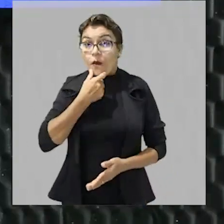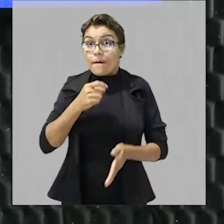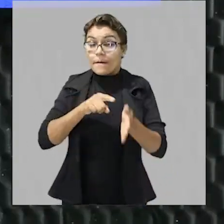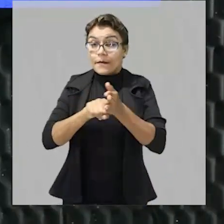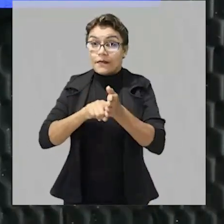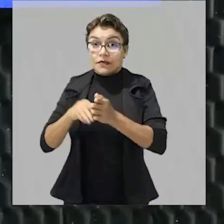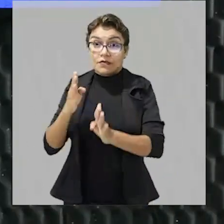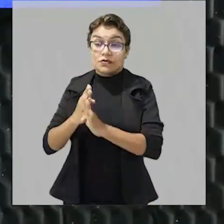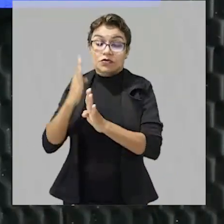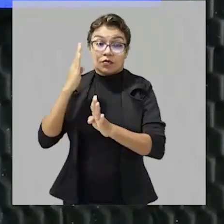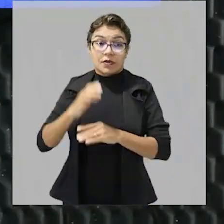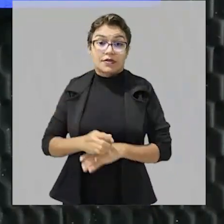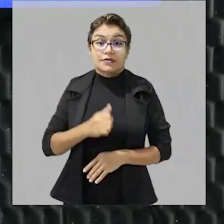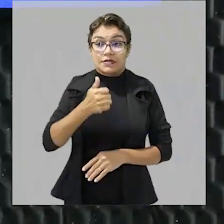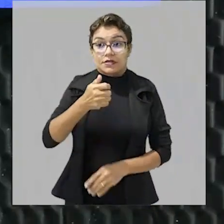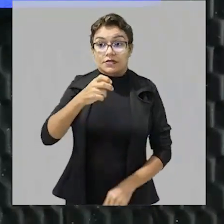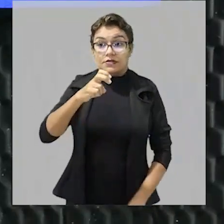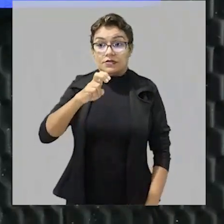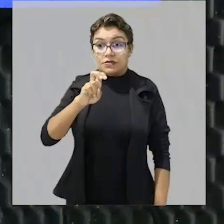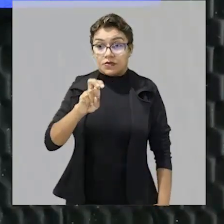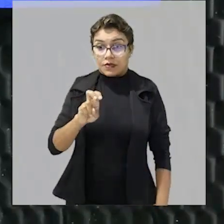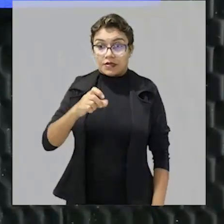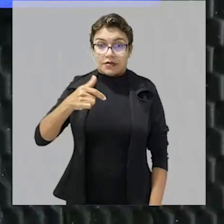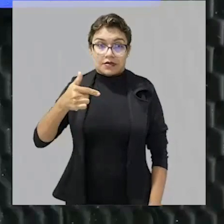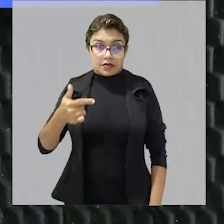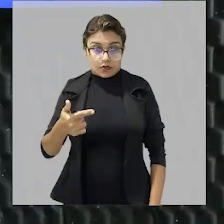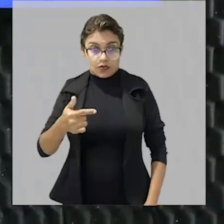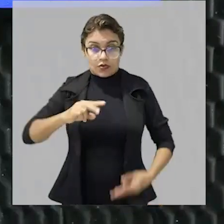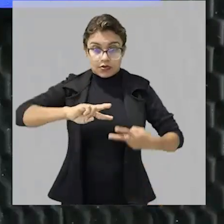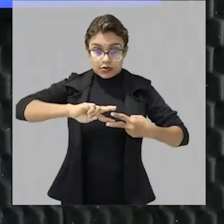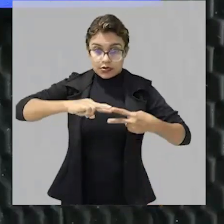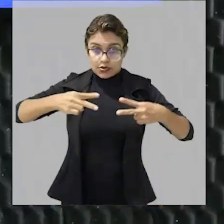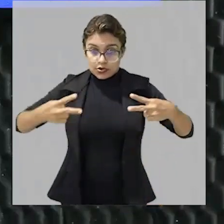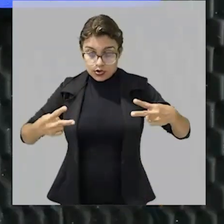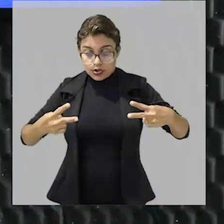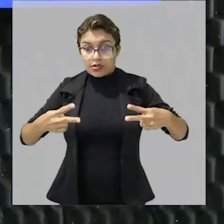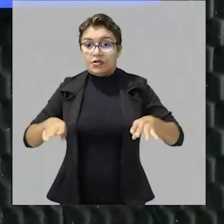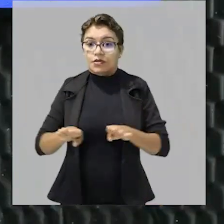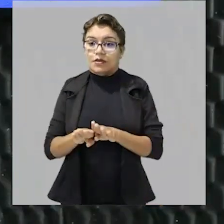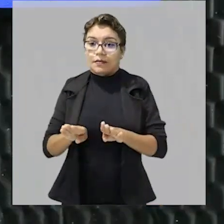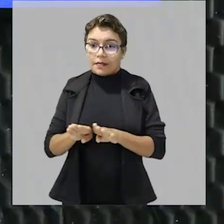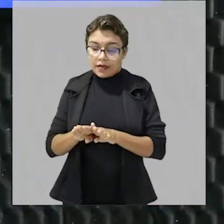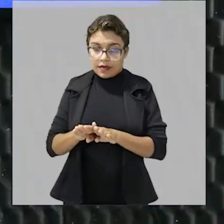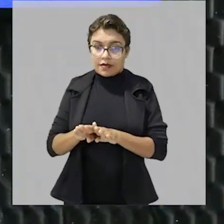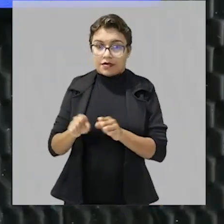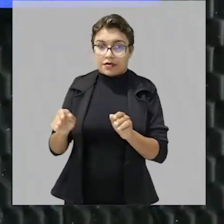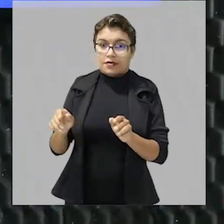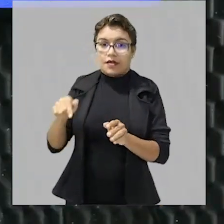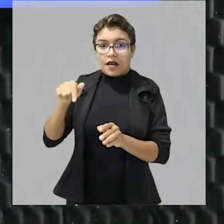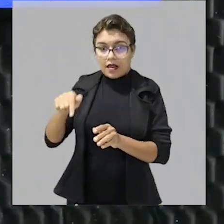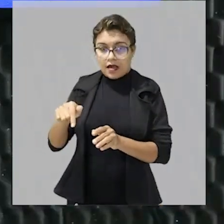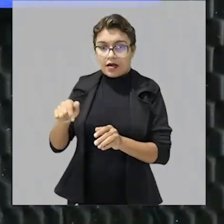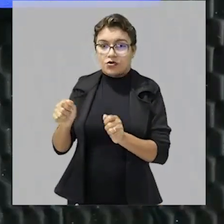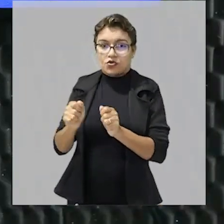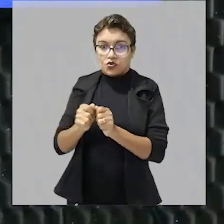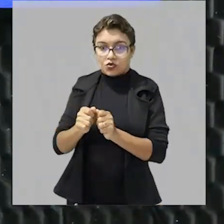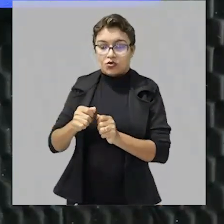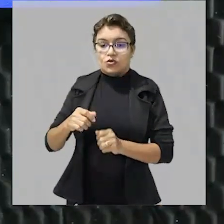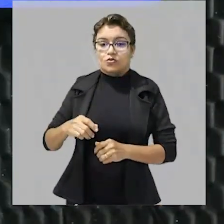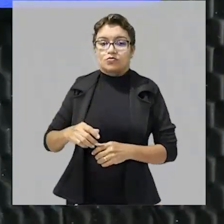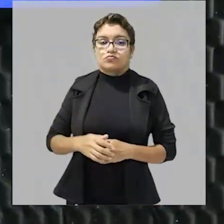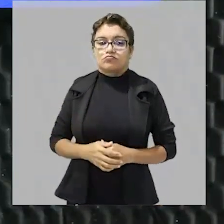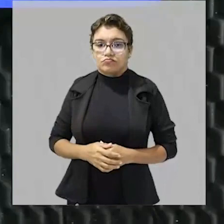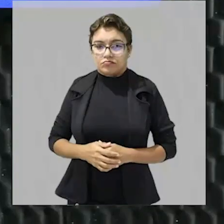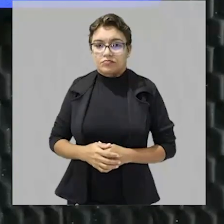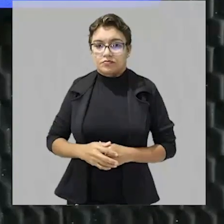falando nós atualmente, na contemporaneidade. Estou falando em termos de moderno, né? Tem a Idade Média, a Idade Antiga e a Idade Moderna, que já